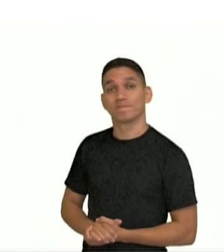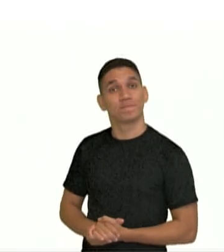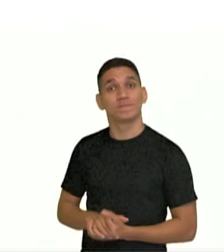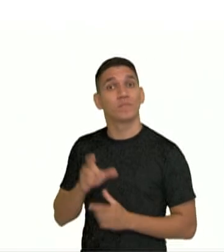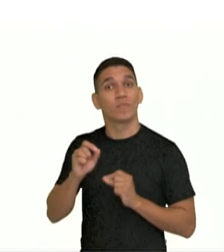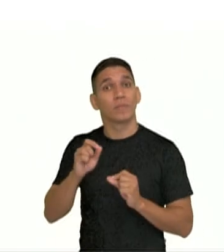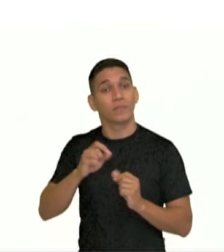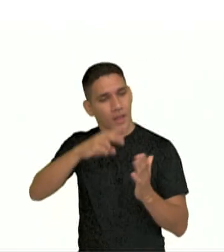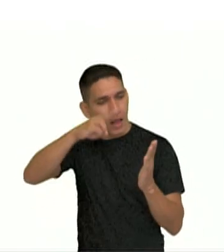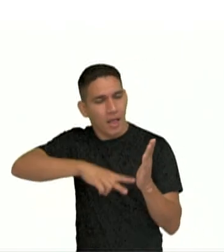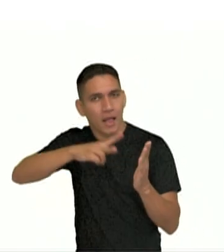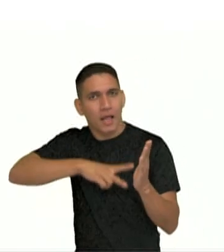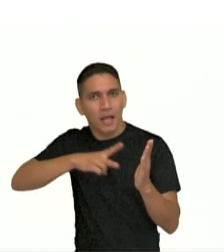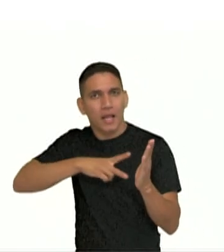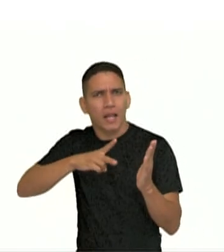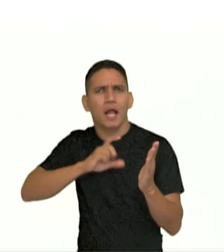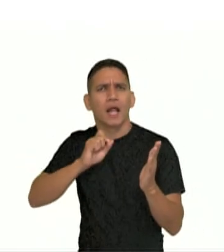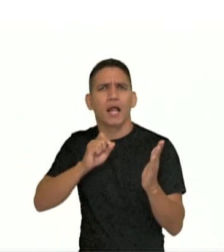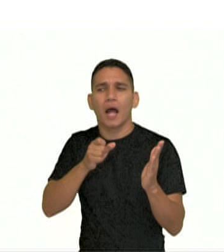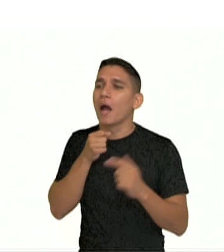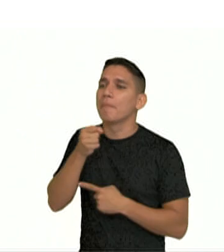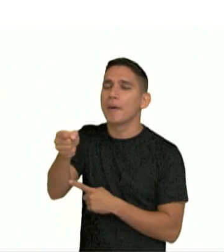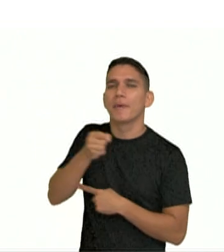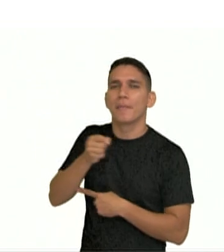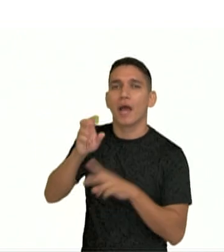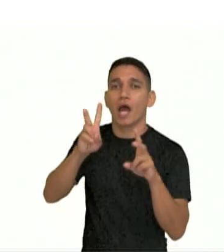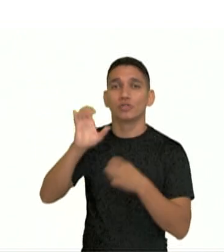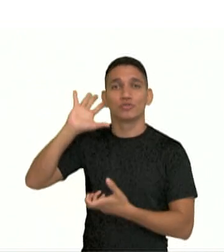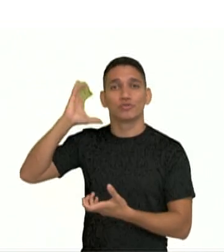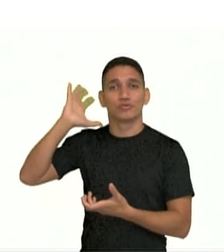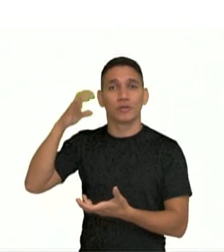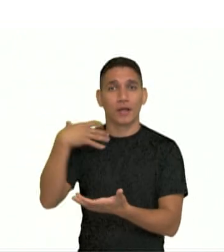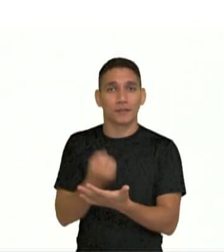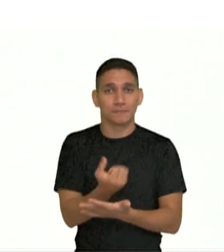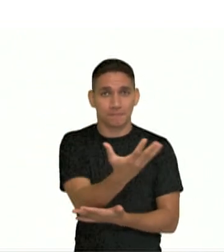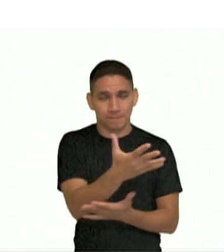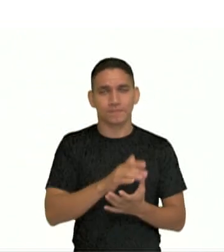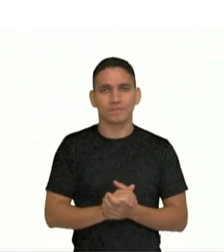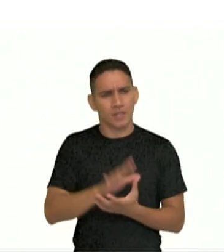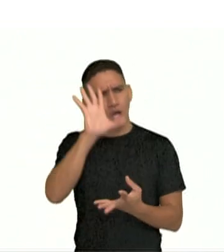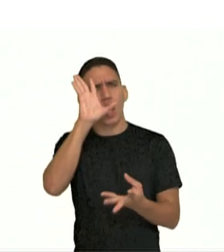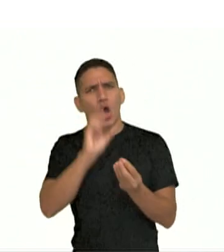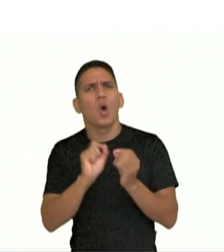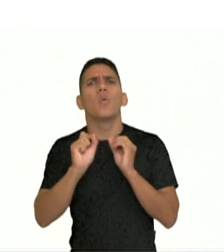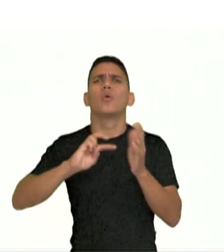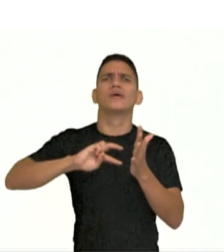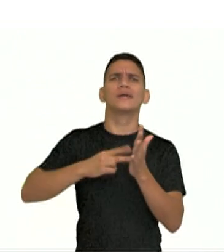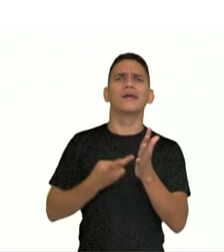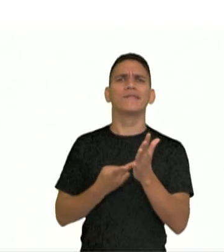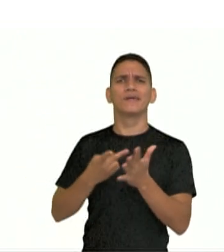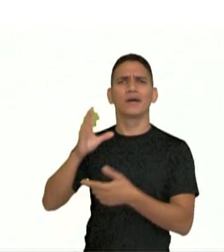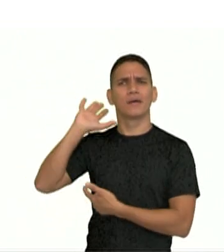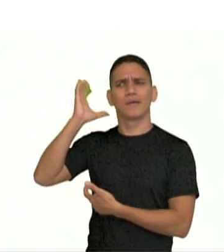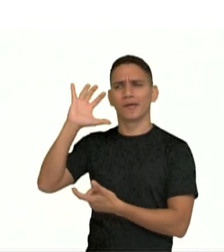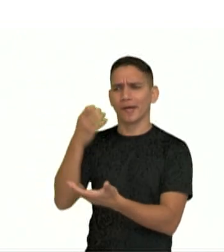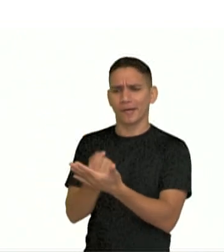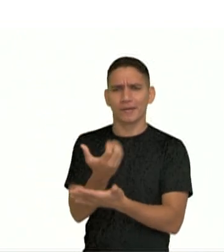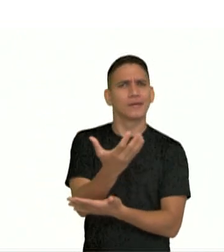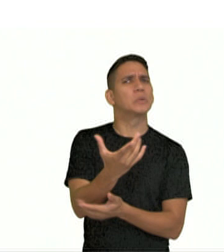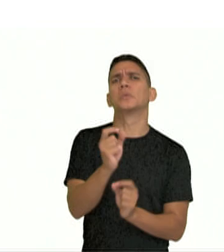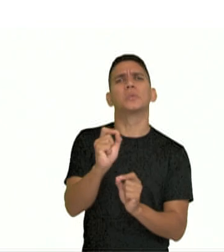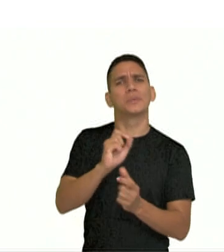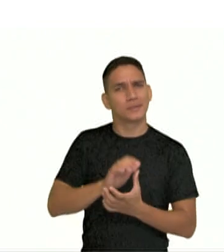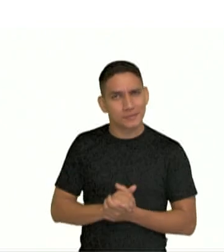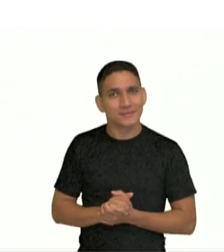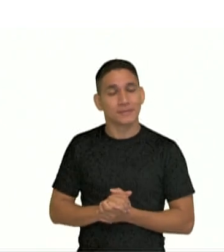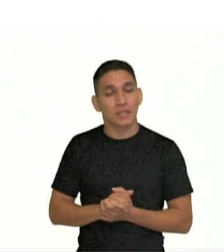Ler uma reportagem sobre podcast. Compreender o que é um podcast.